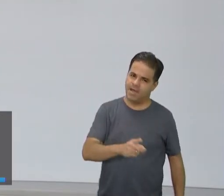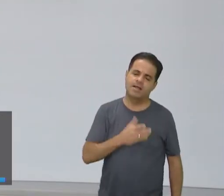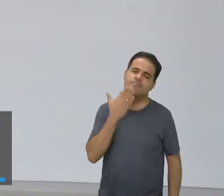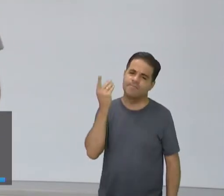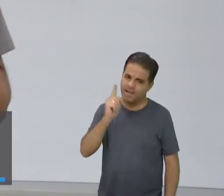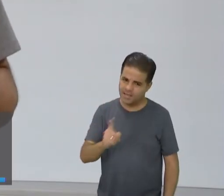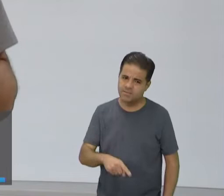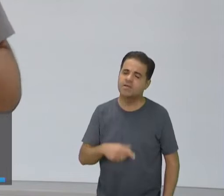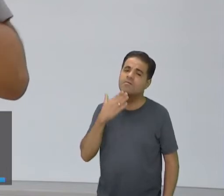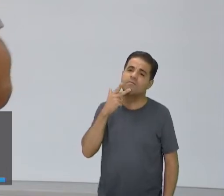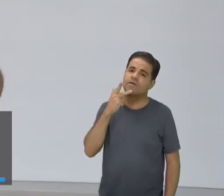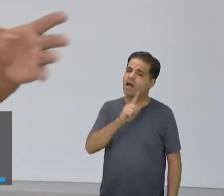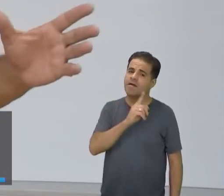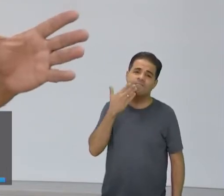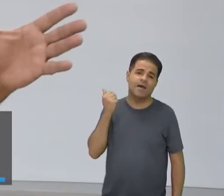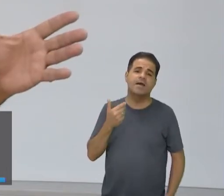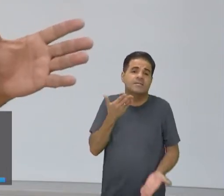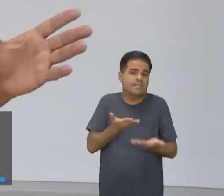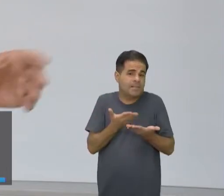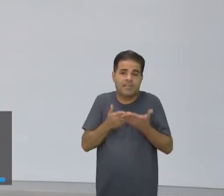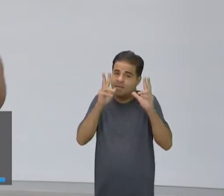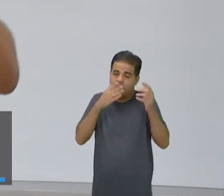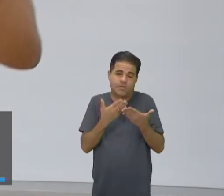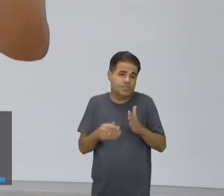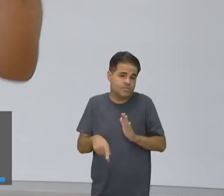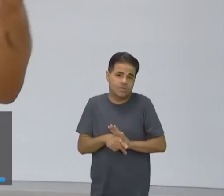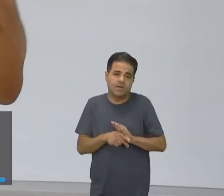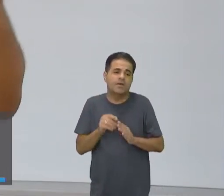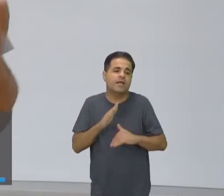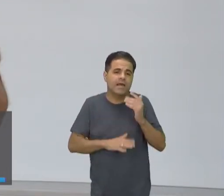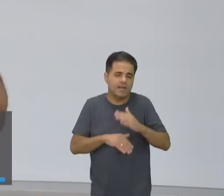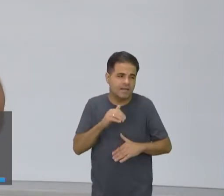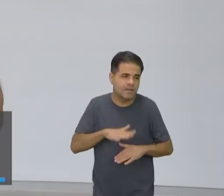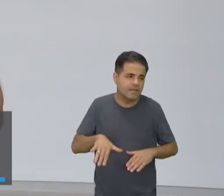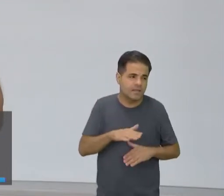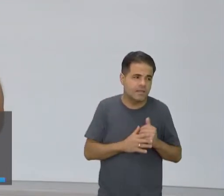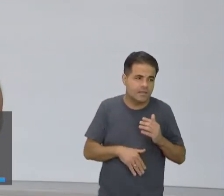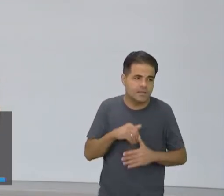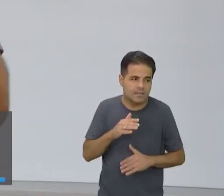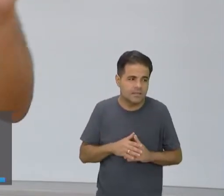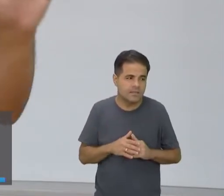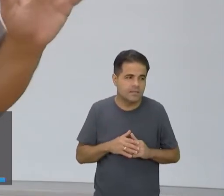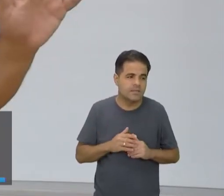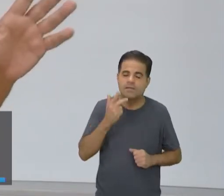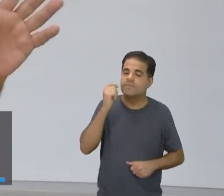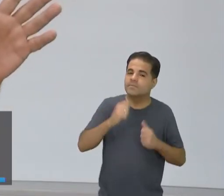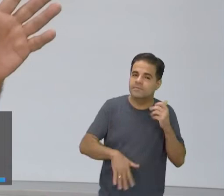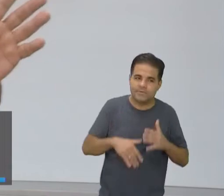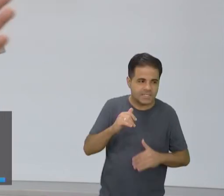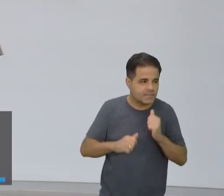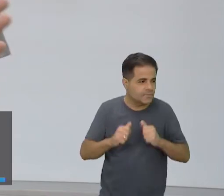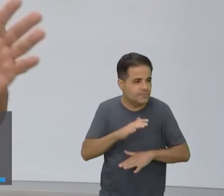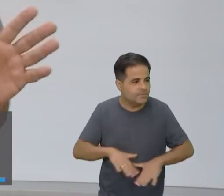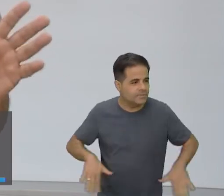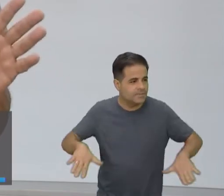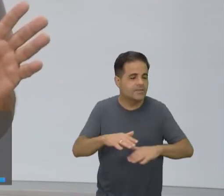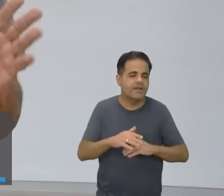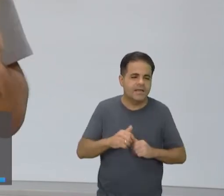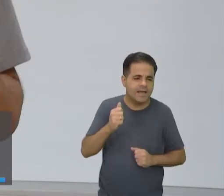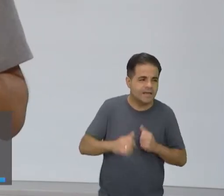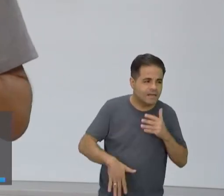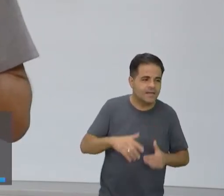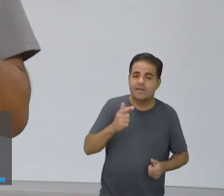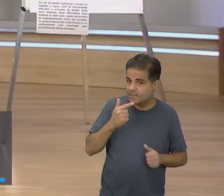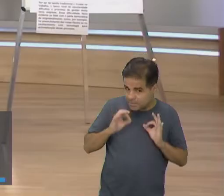fácil, não vou falar que é fácil, mas é matéria de escola, né? A gente já aprendeu tanta coisa difícil na escola, por que vai ser difícil pra gente empreendedorismo?